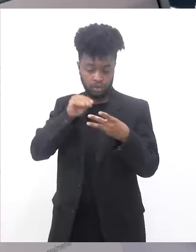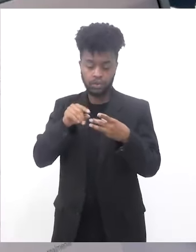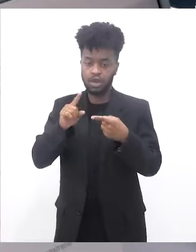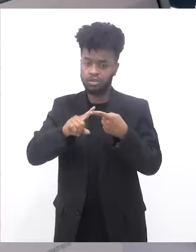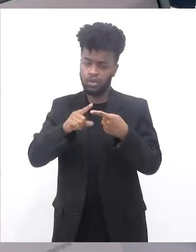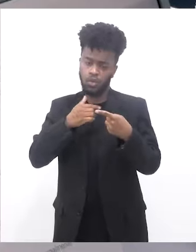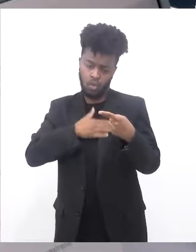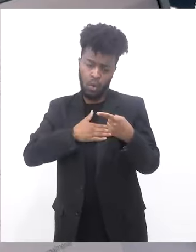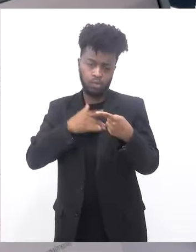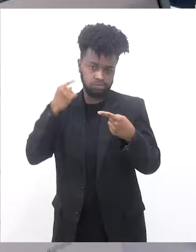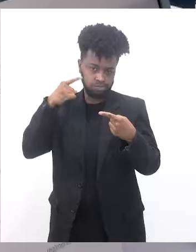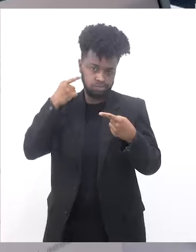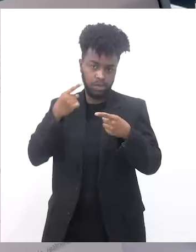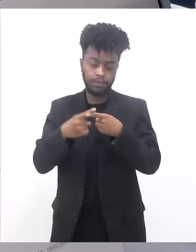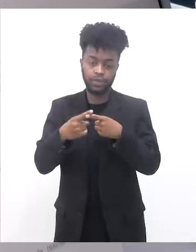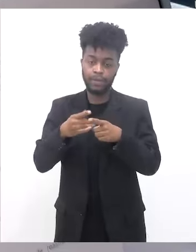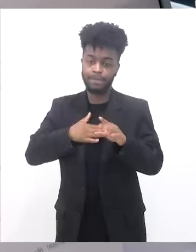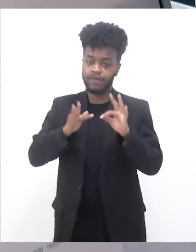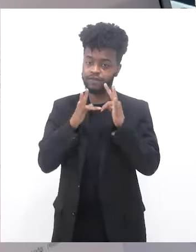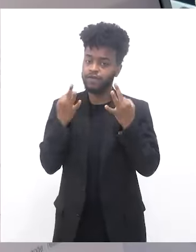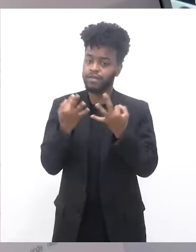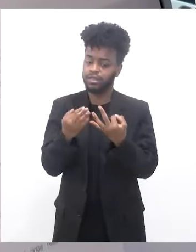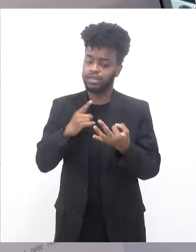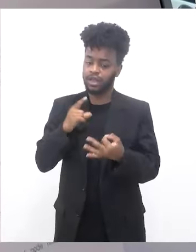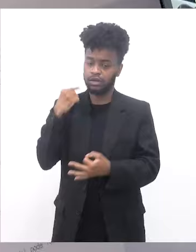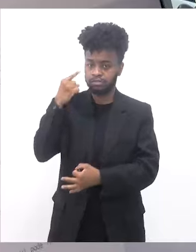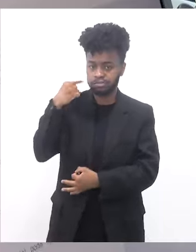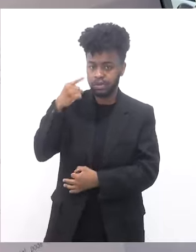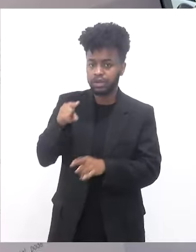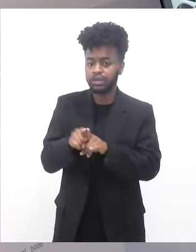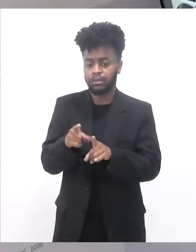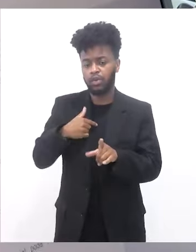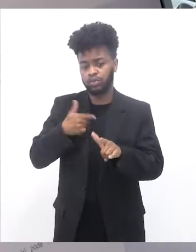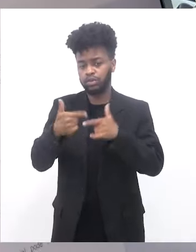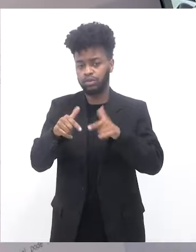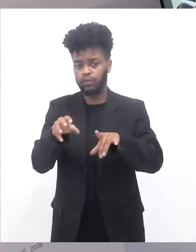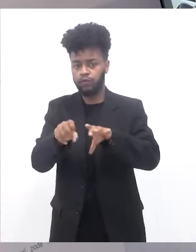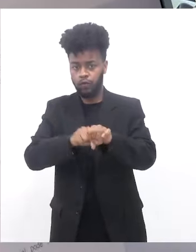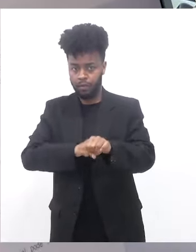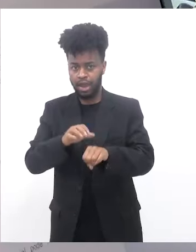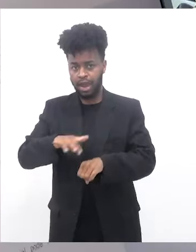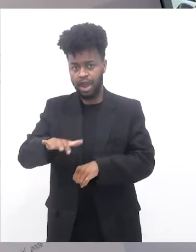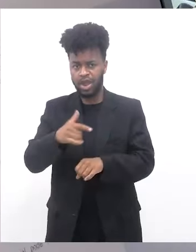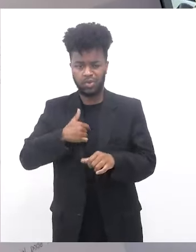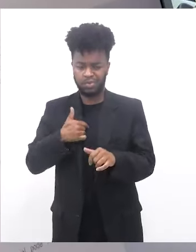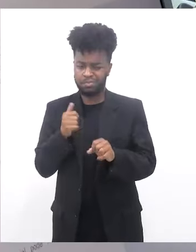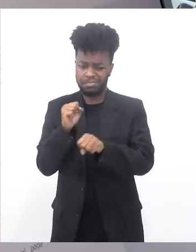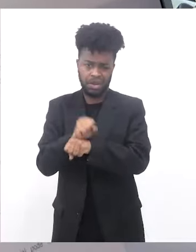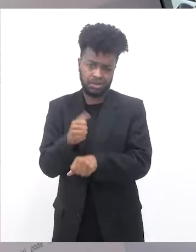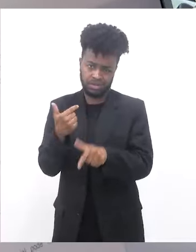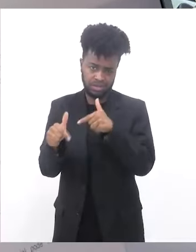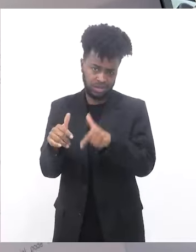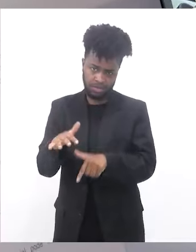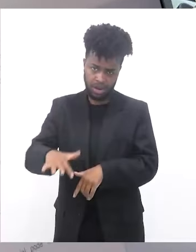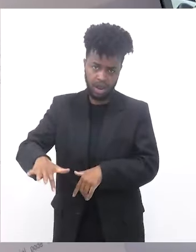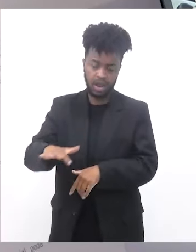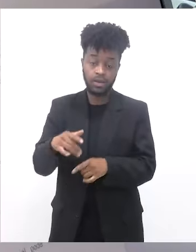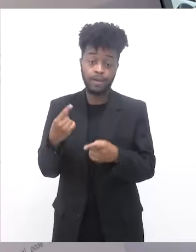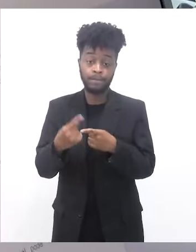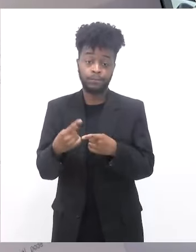carinho. Eu sou de uma família de advogados, sou advogada também. Não atuo mais,